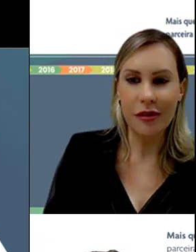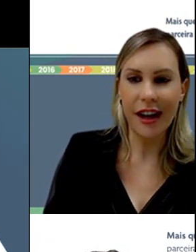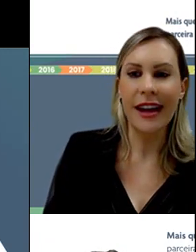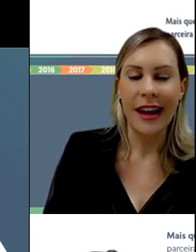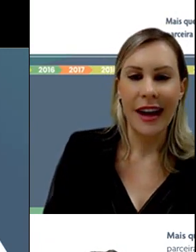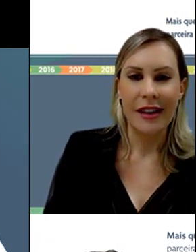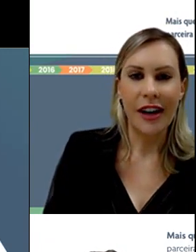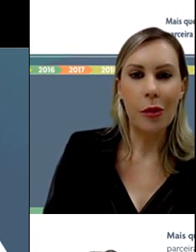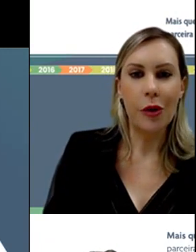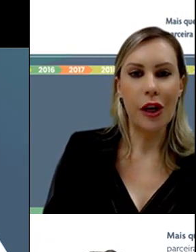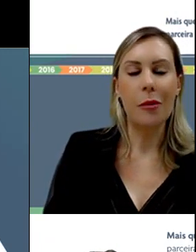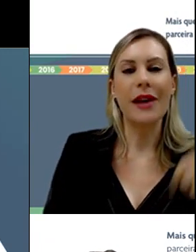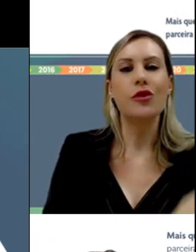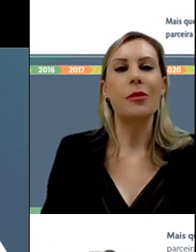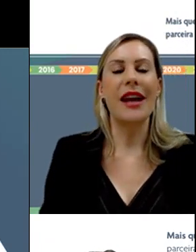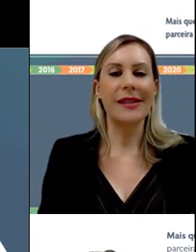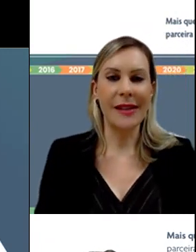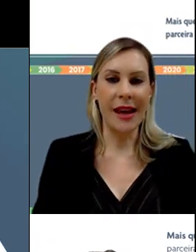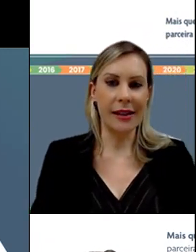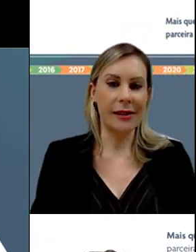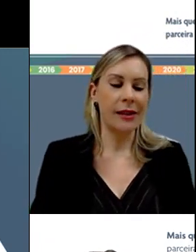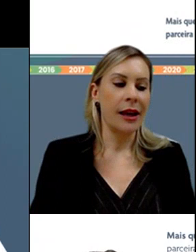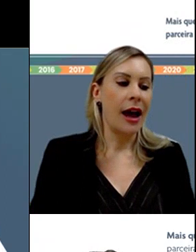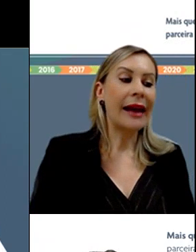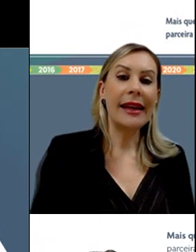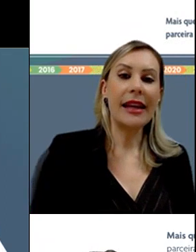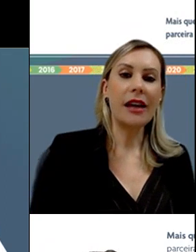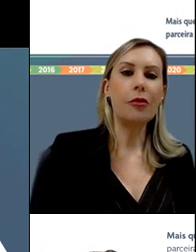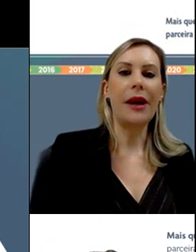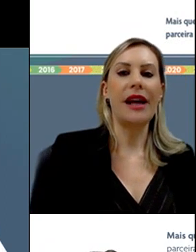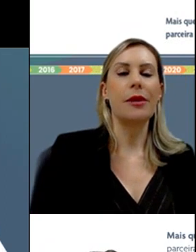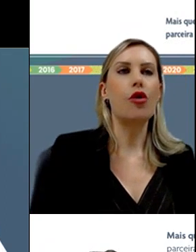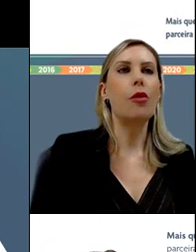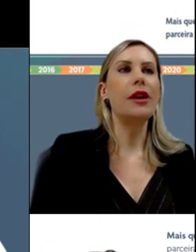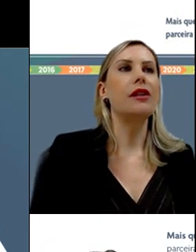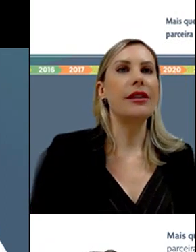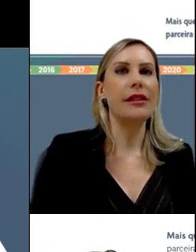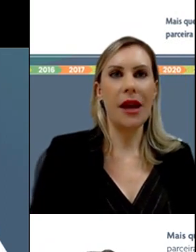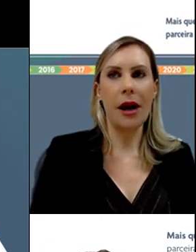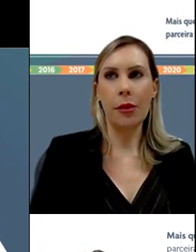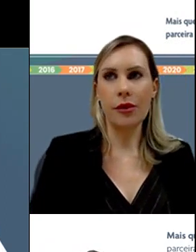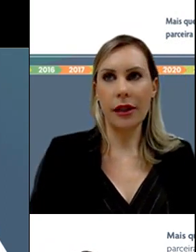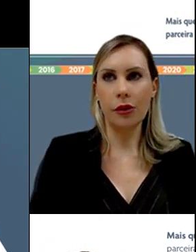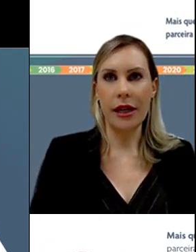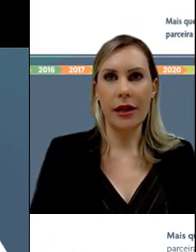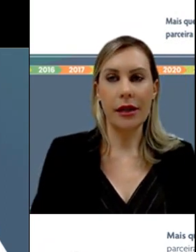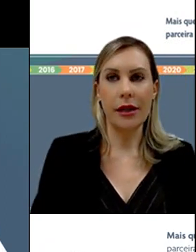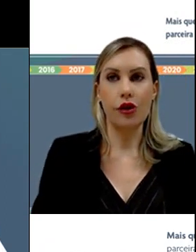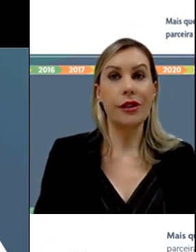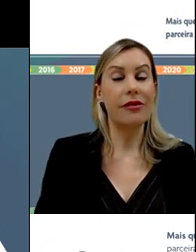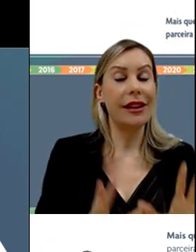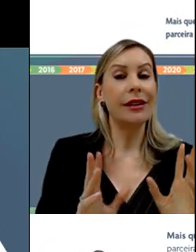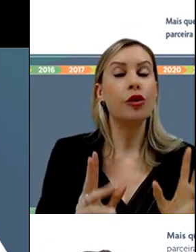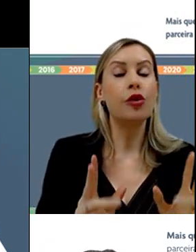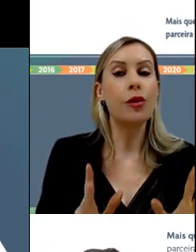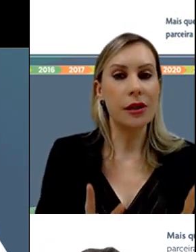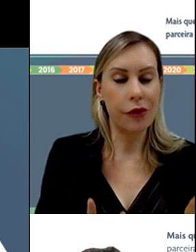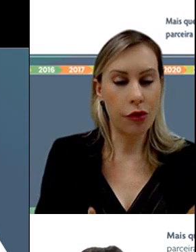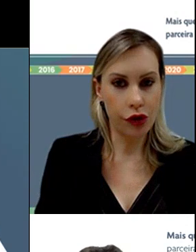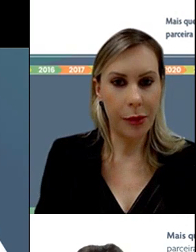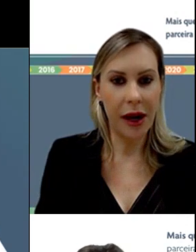né? A gente vai falar um pouquinho mais sobre essas regras. Aderir à FUNPRESP. Como então vai ser a minha aposentadoria, Sandy? Você vai